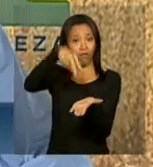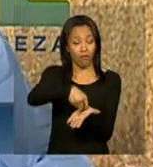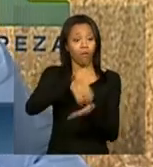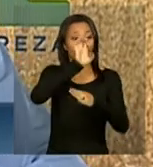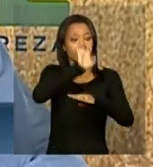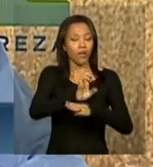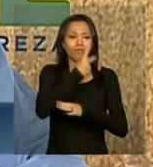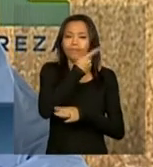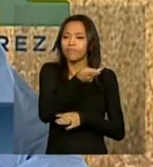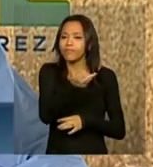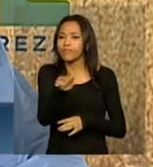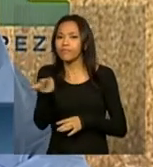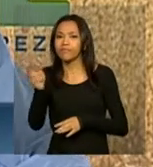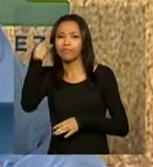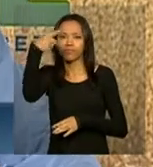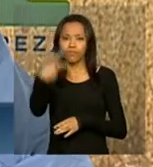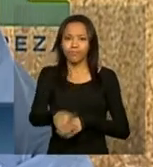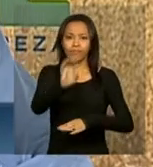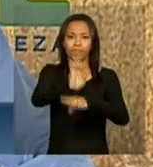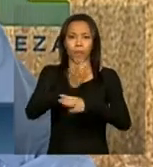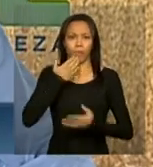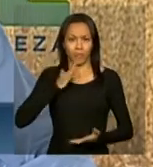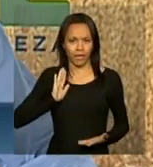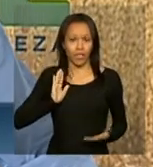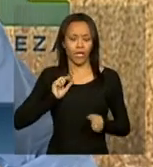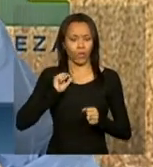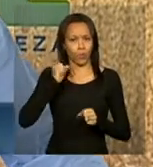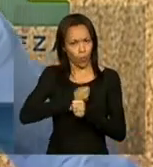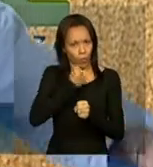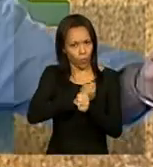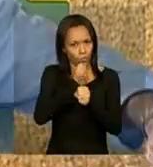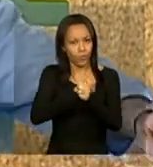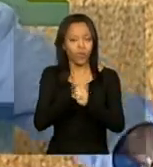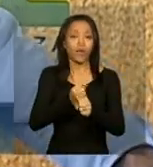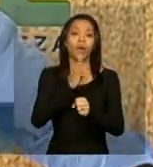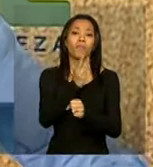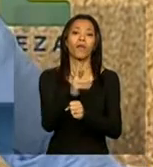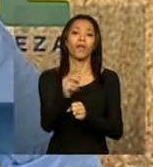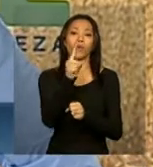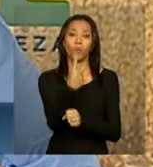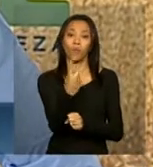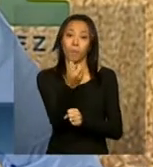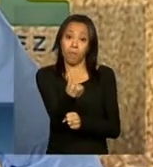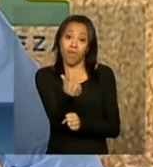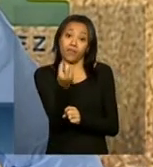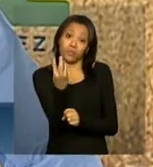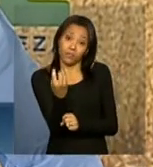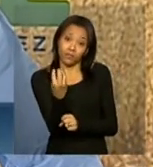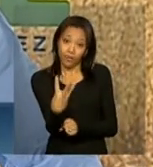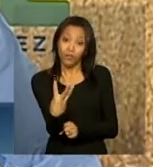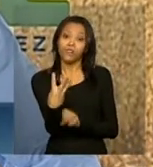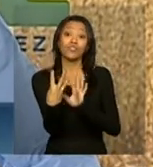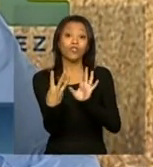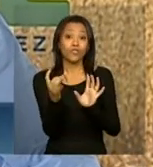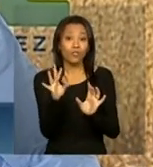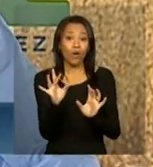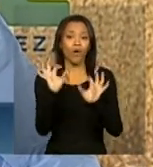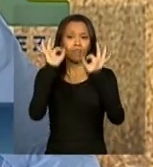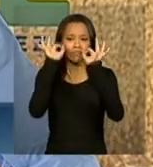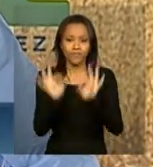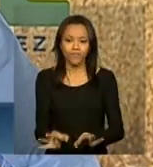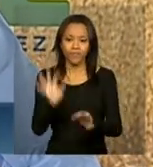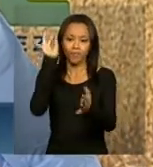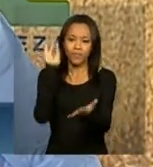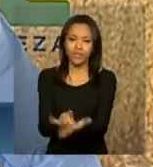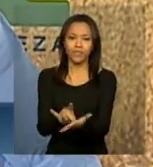Grosso, em Sinop, prometendo a BR-163. E, de fato, só se consolidou quando